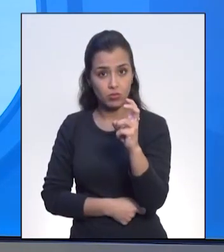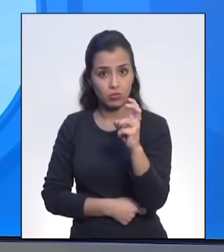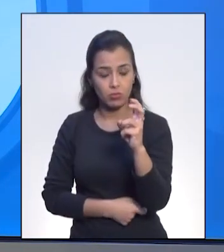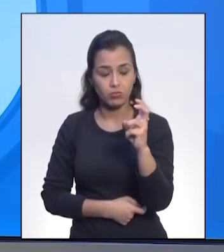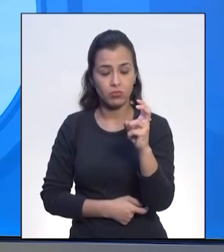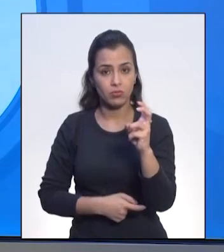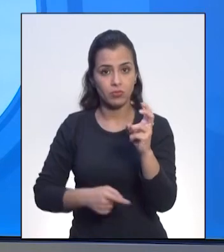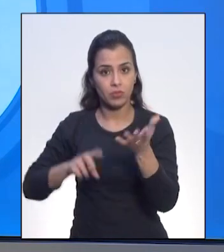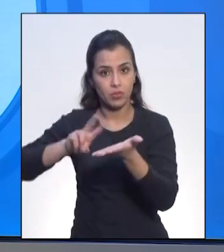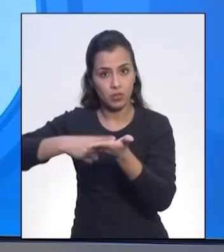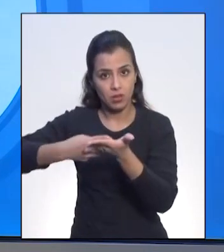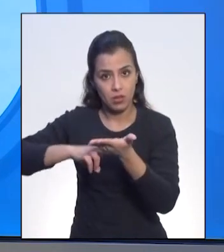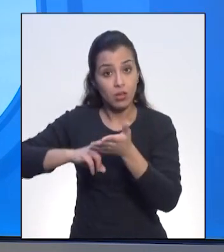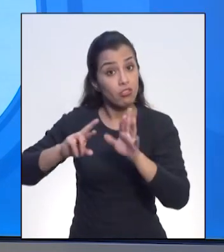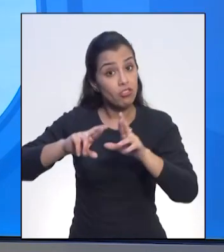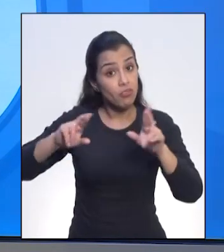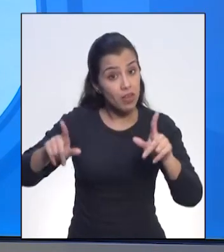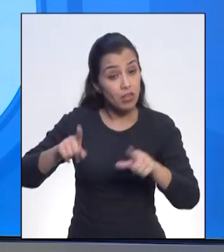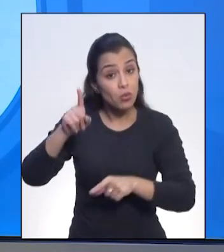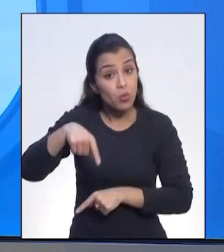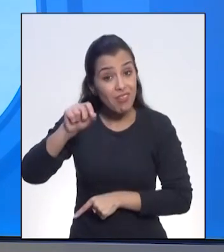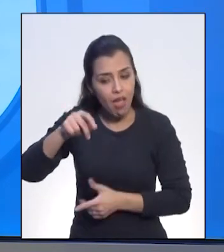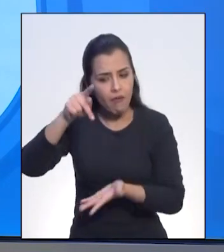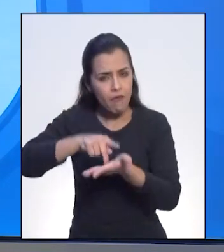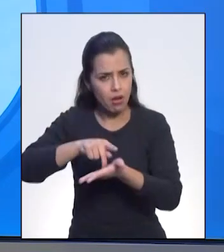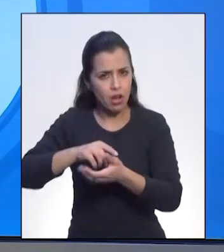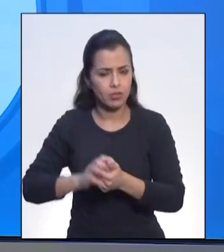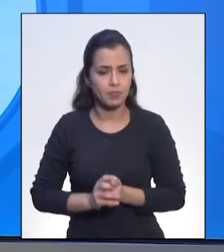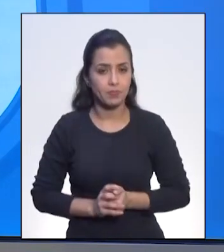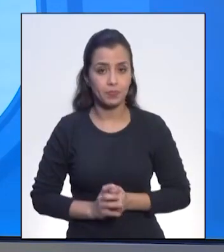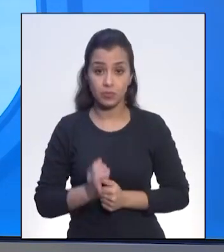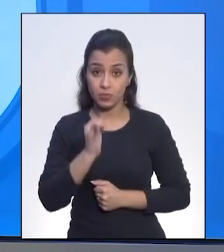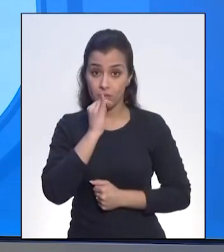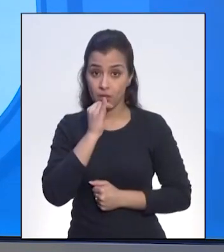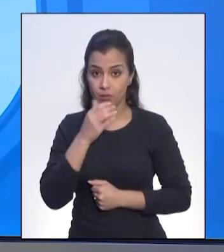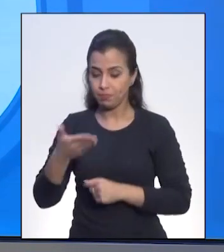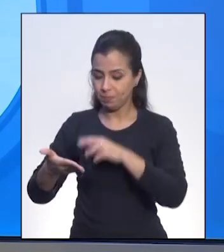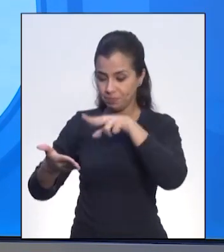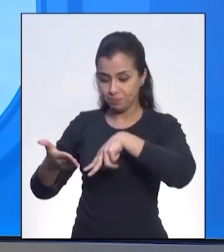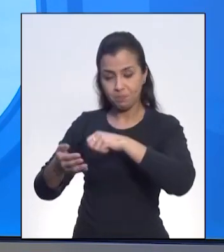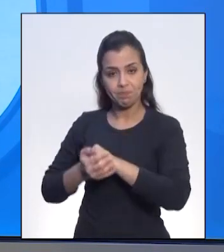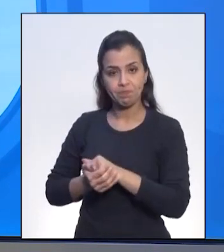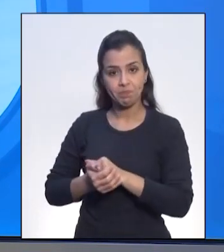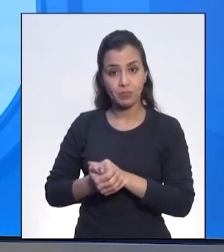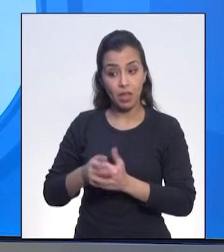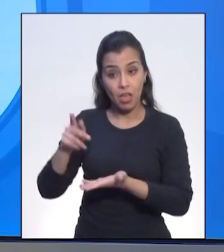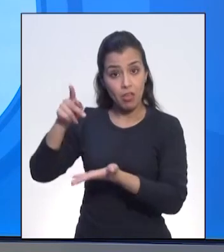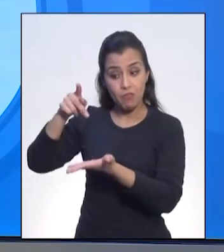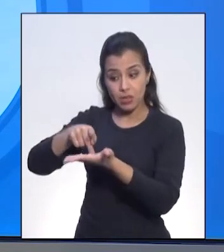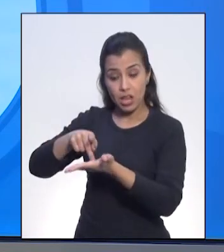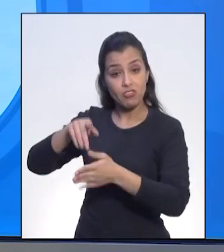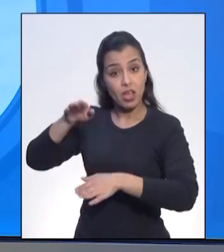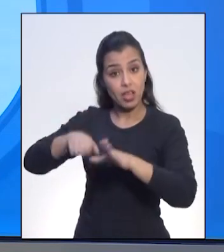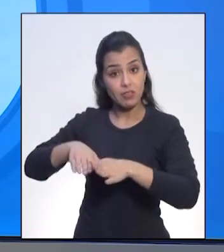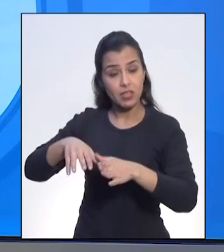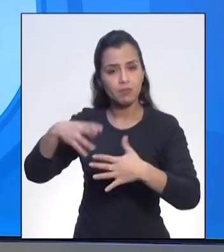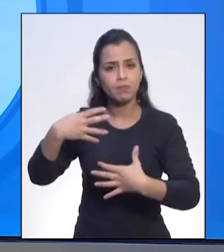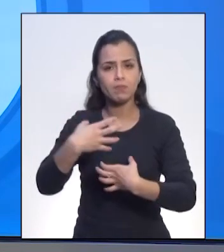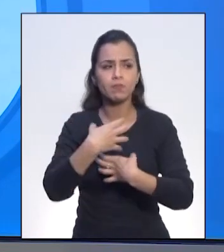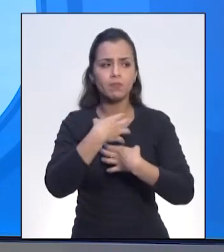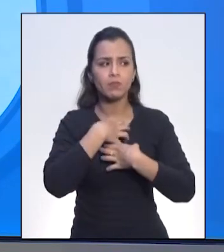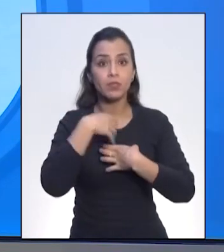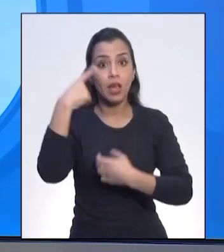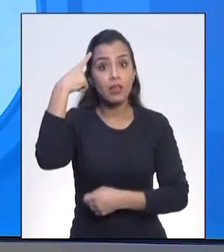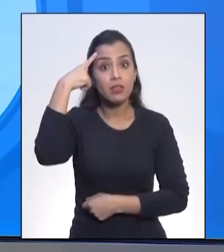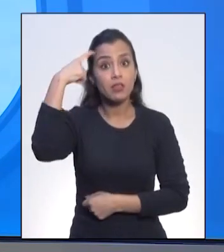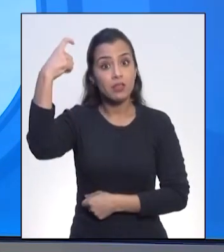diferentes do que vem a ser verdade. Ele diz o seguinte: nós podemos entender a verdade como correspondência. Então eu tenho uma